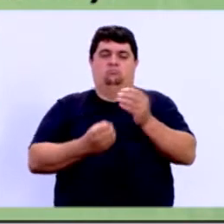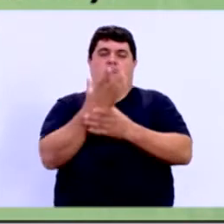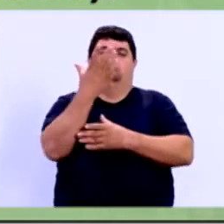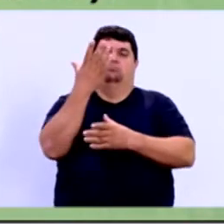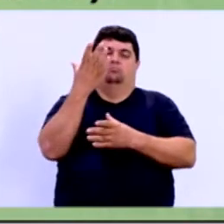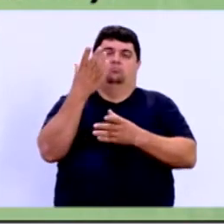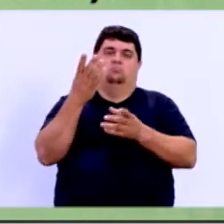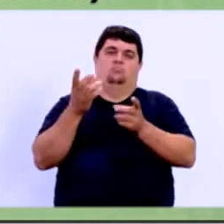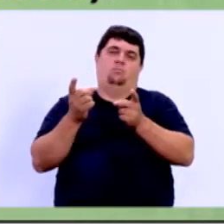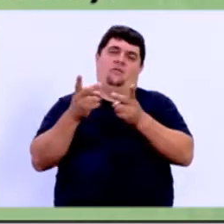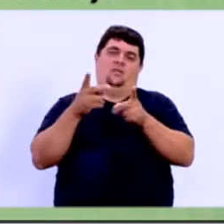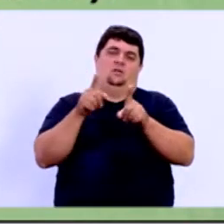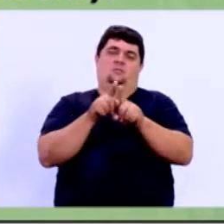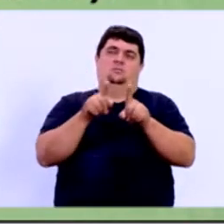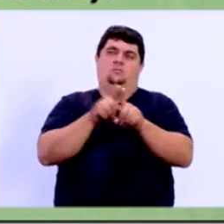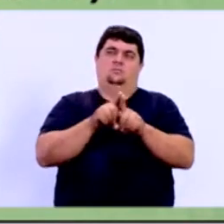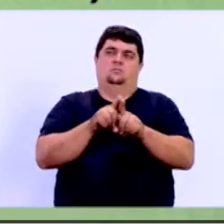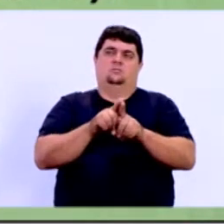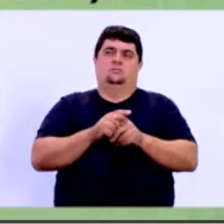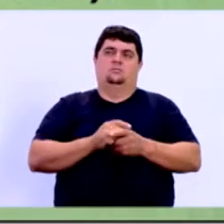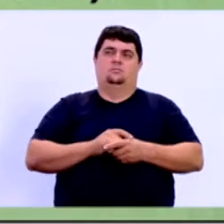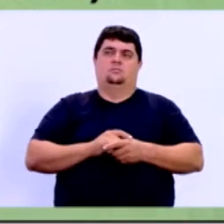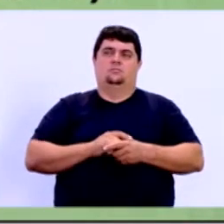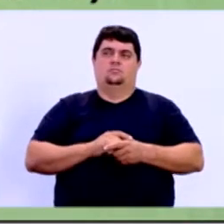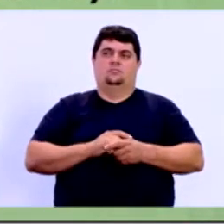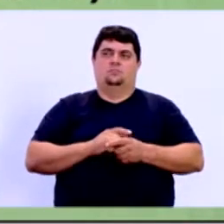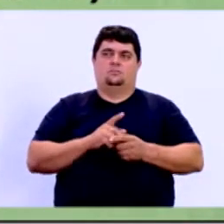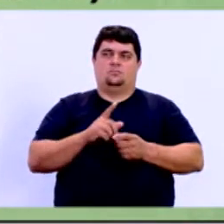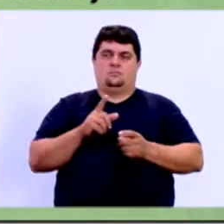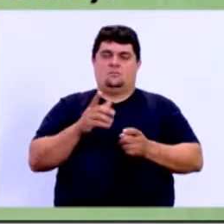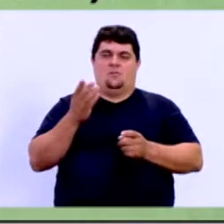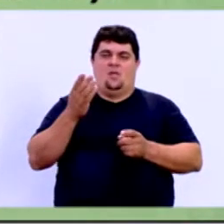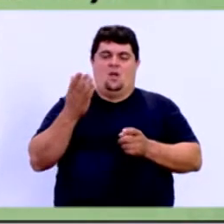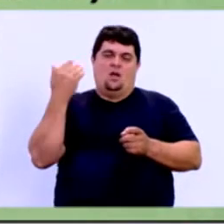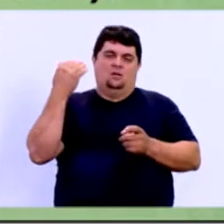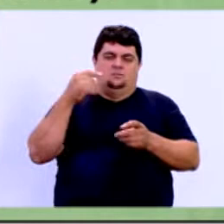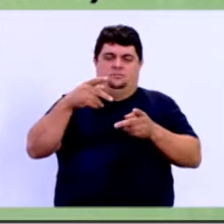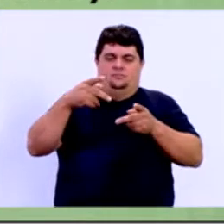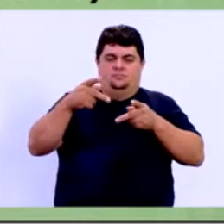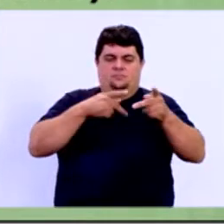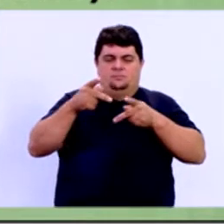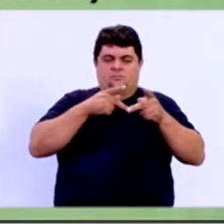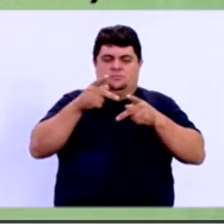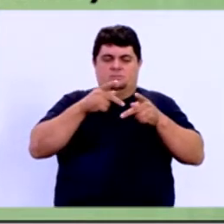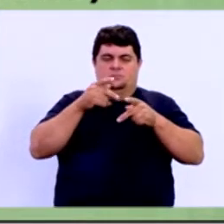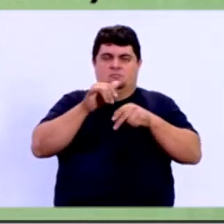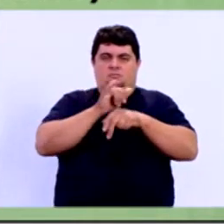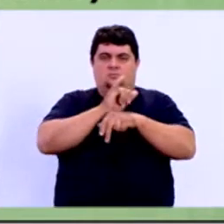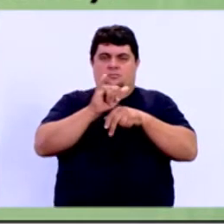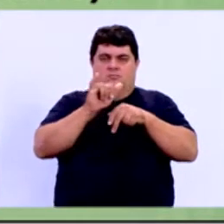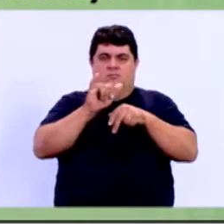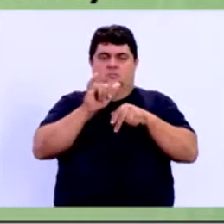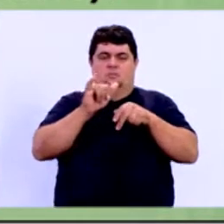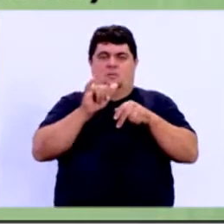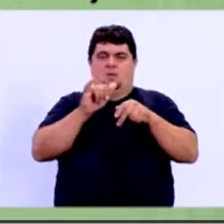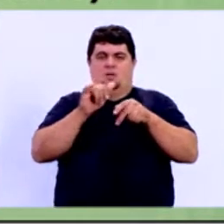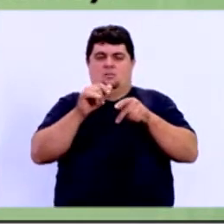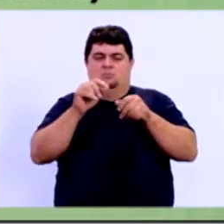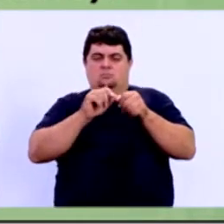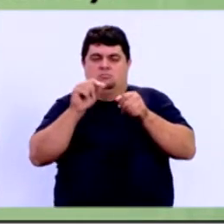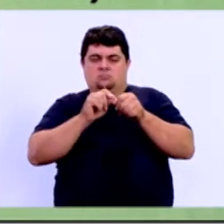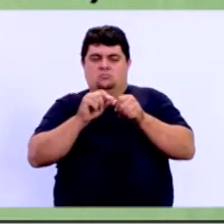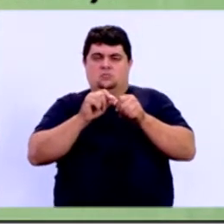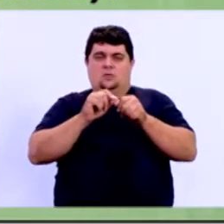meio comercial, né, durante o planejamento de um sistema de produção. O engenheiro